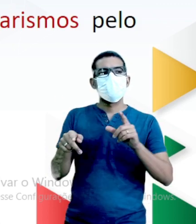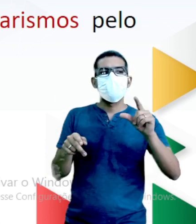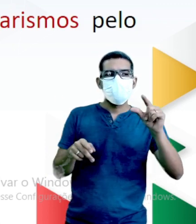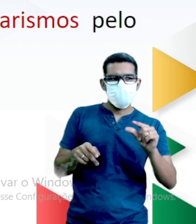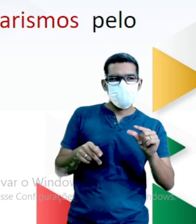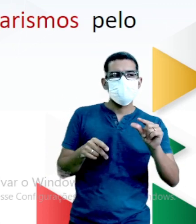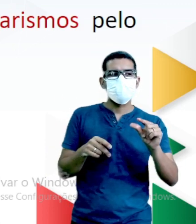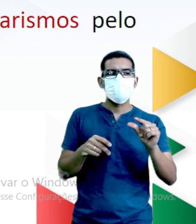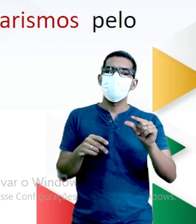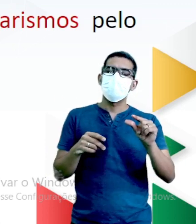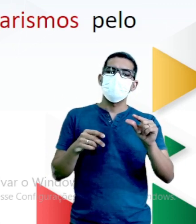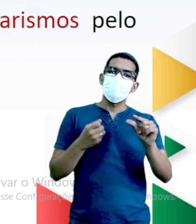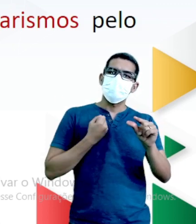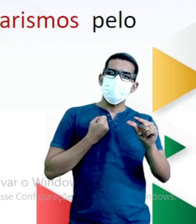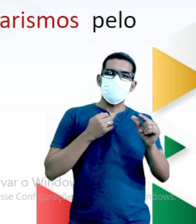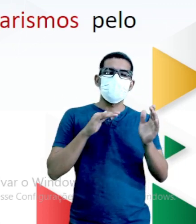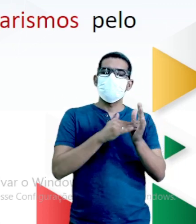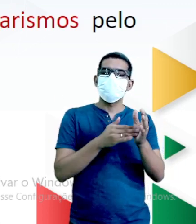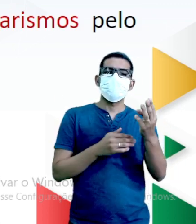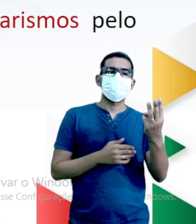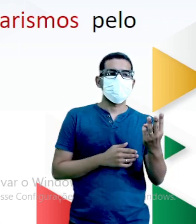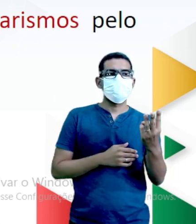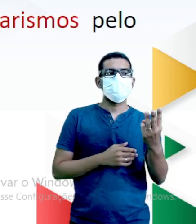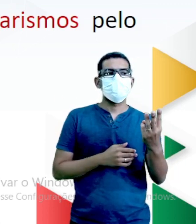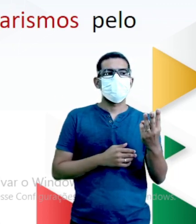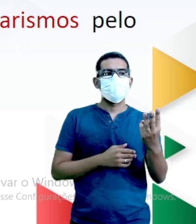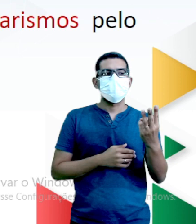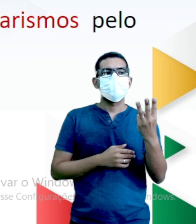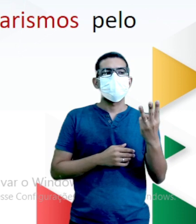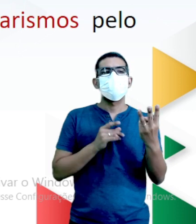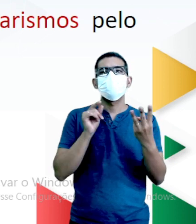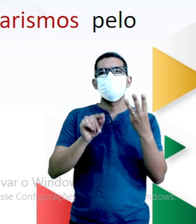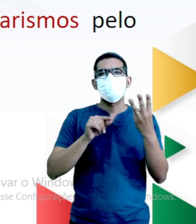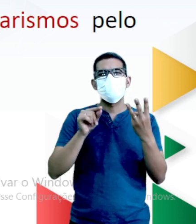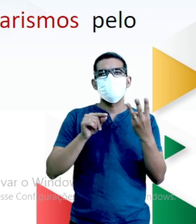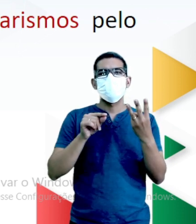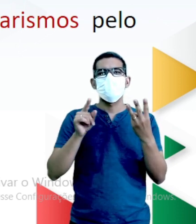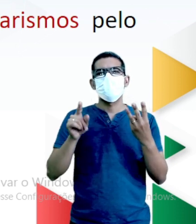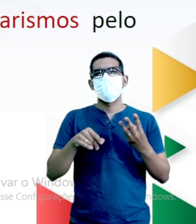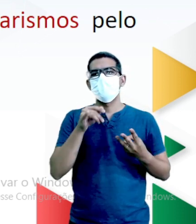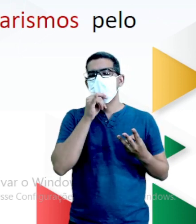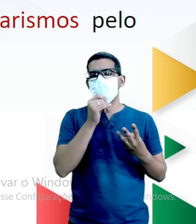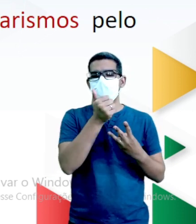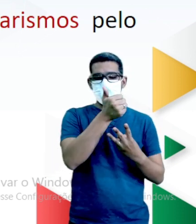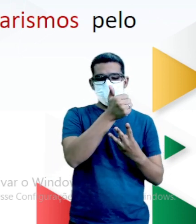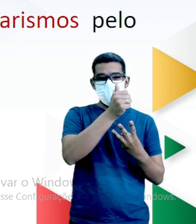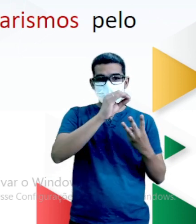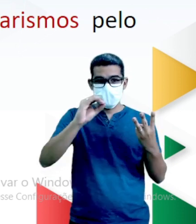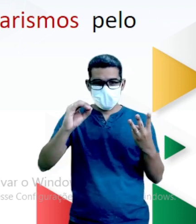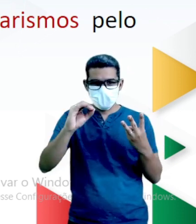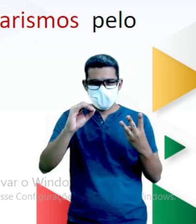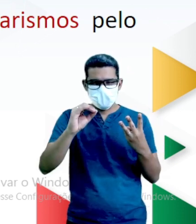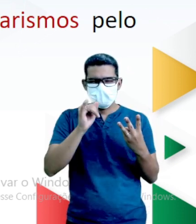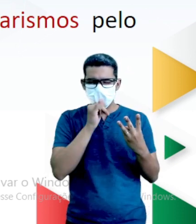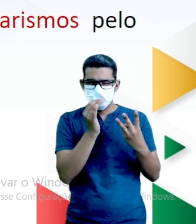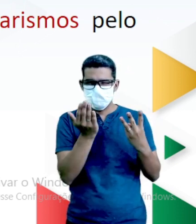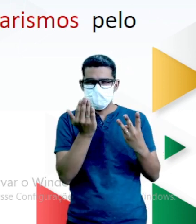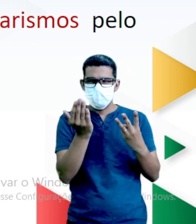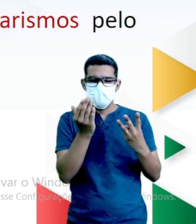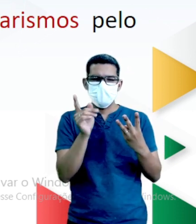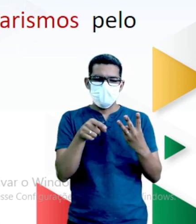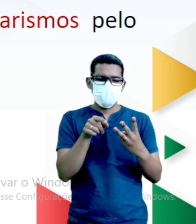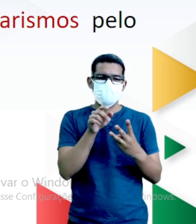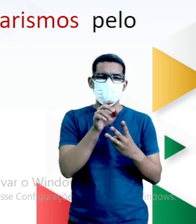de 3 algarismos, é entender. 3 algarismos é quando a gente tem, por exemplo, 100, que é unidade,